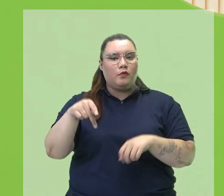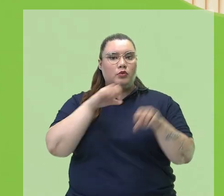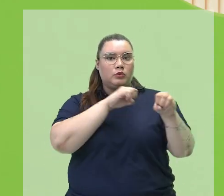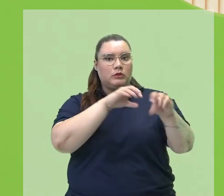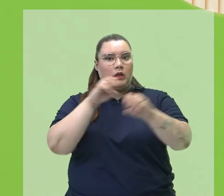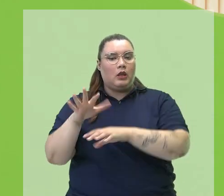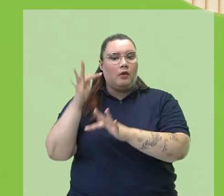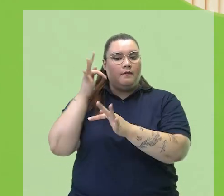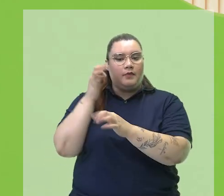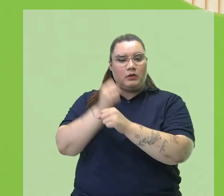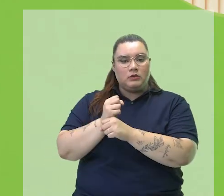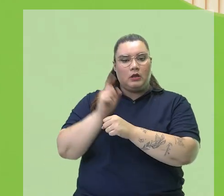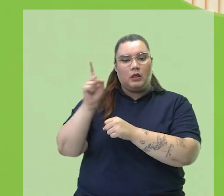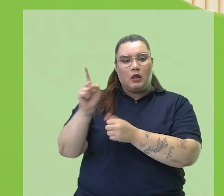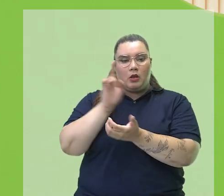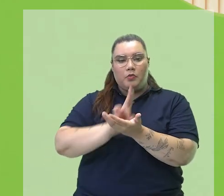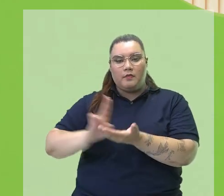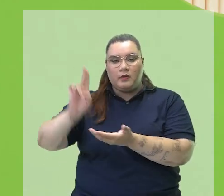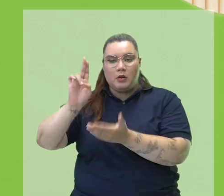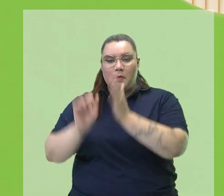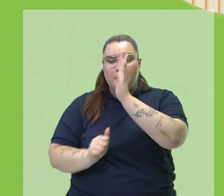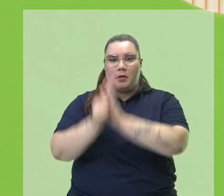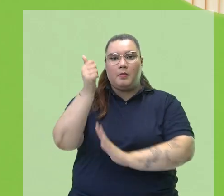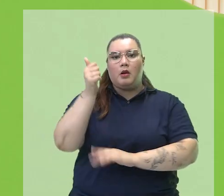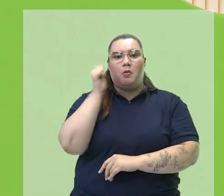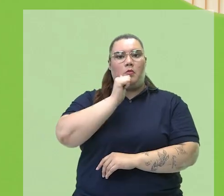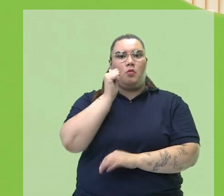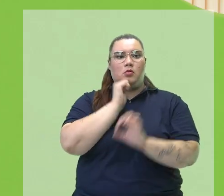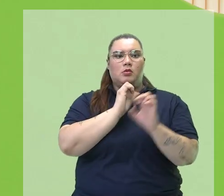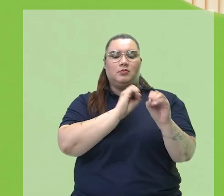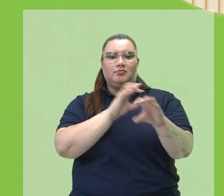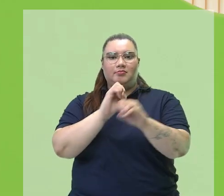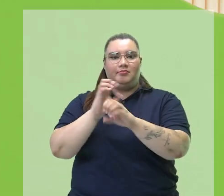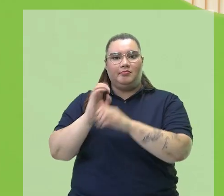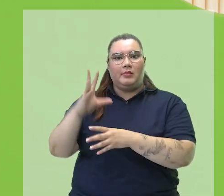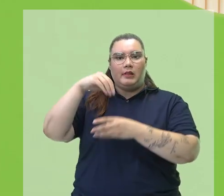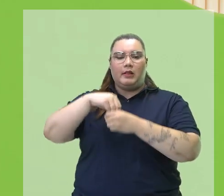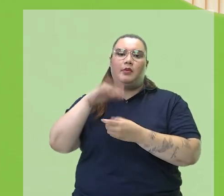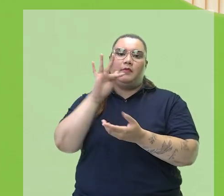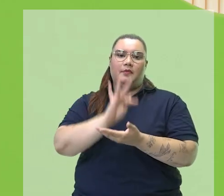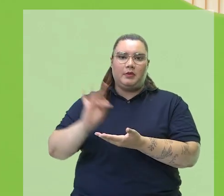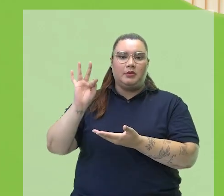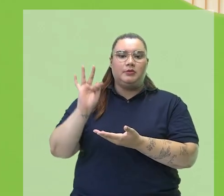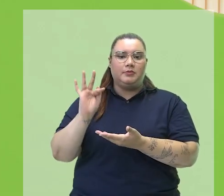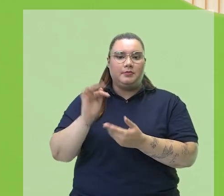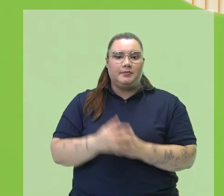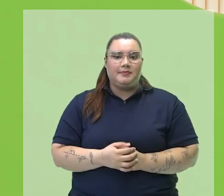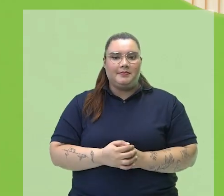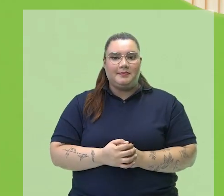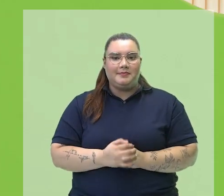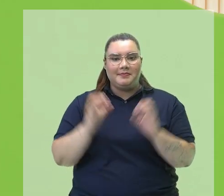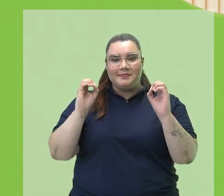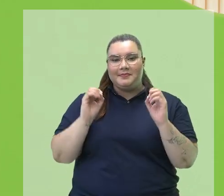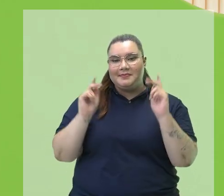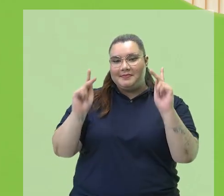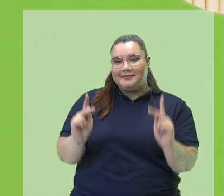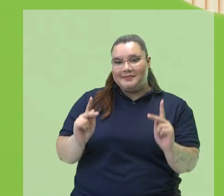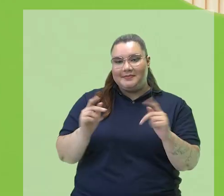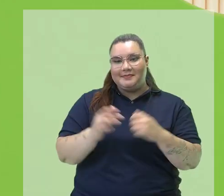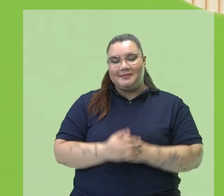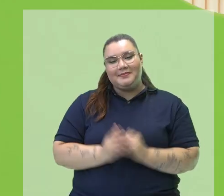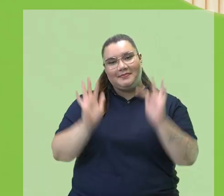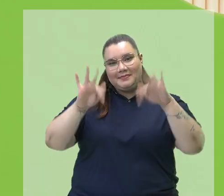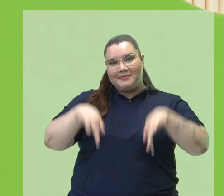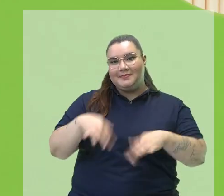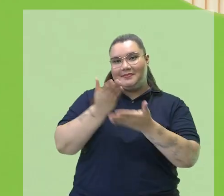de professora de física na Sorbonne, tornando-se a primeira mulher a lecionar na universidade. Então,